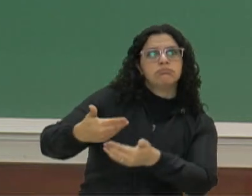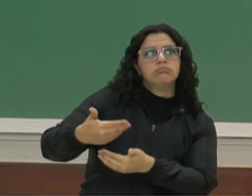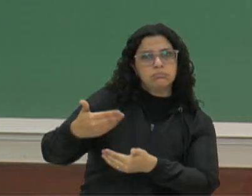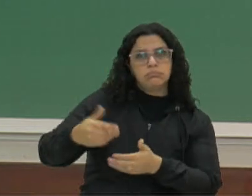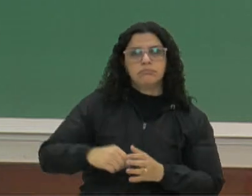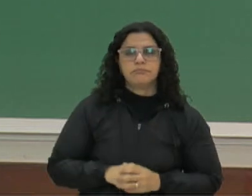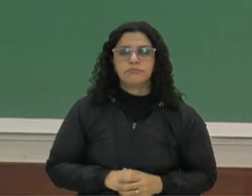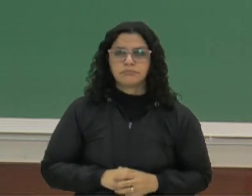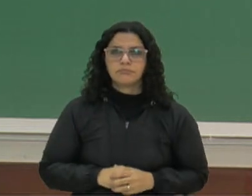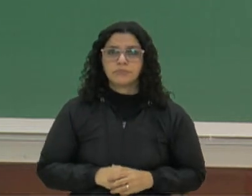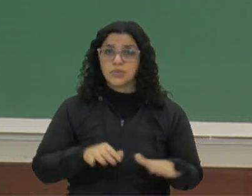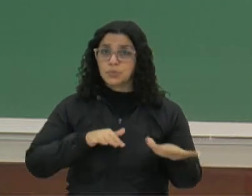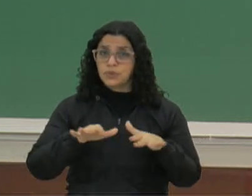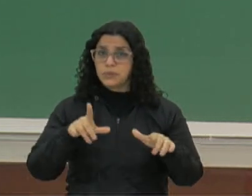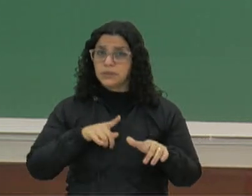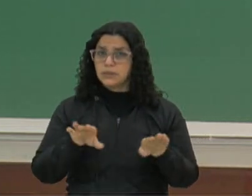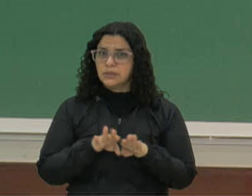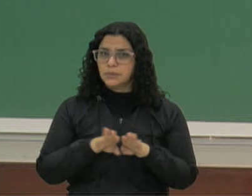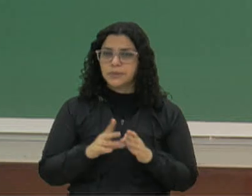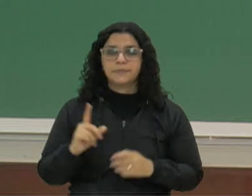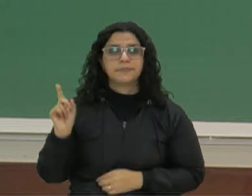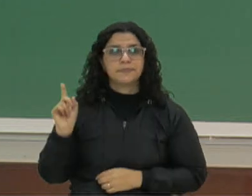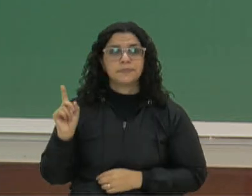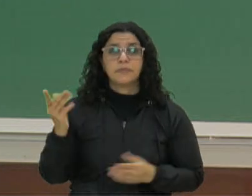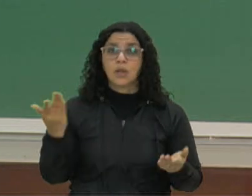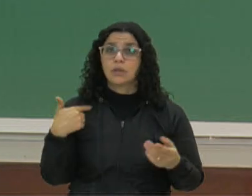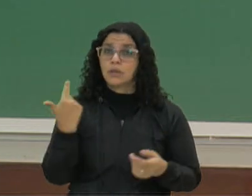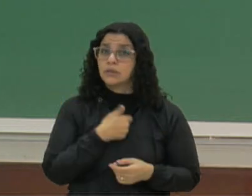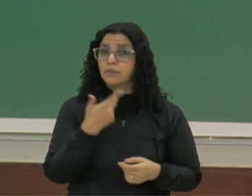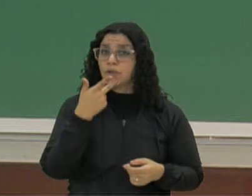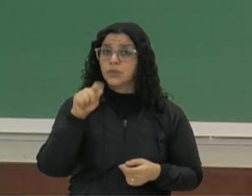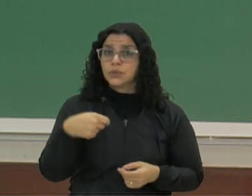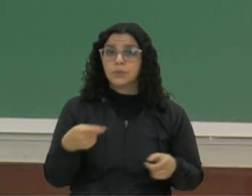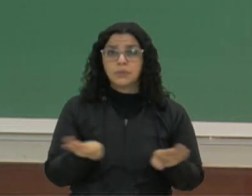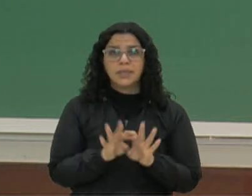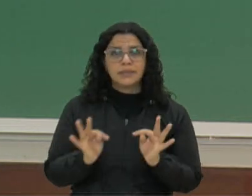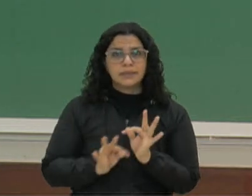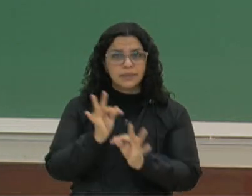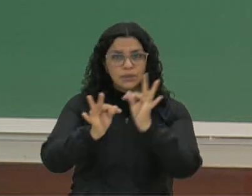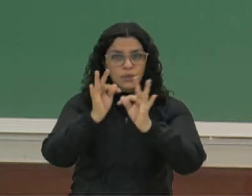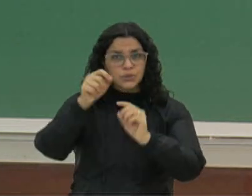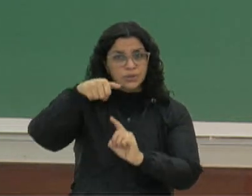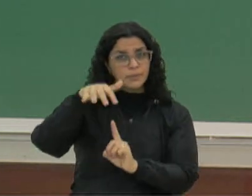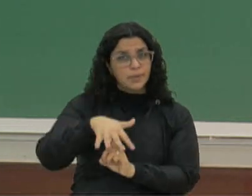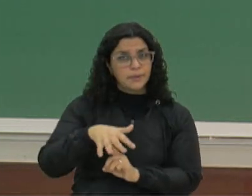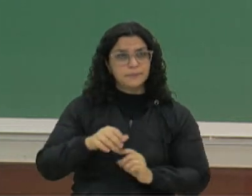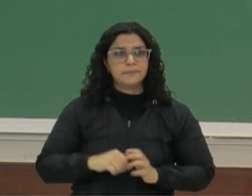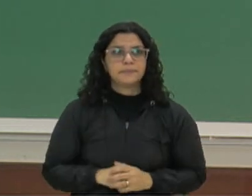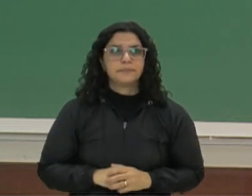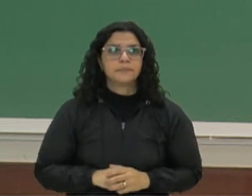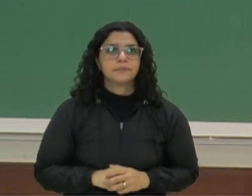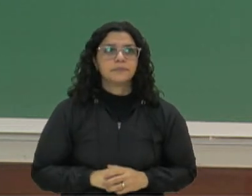elas tenham movimento, tenham uma dinâmica. E vamos falar um pouquinho também sobre tecnologia no nosso estado.